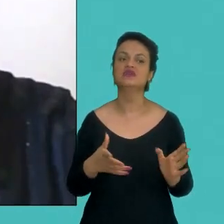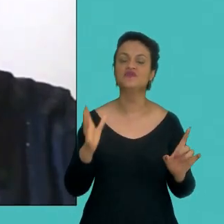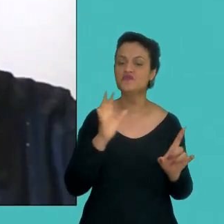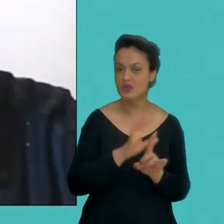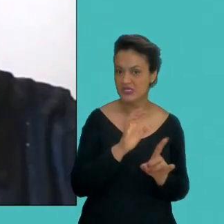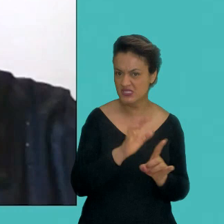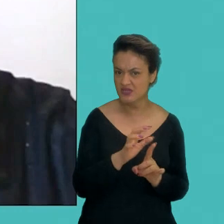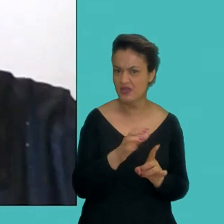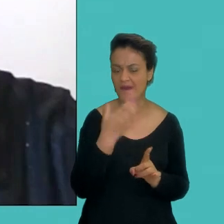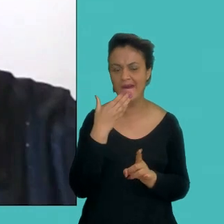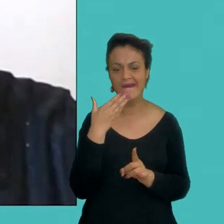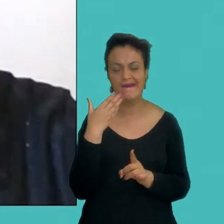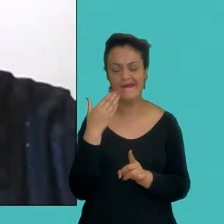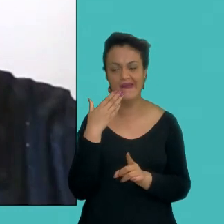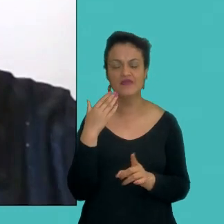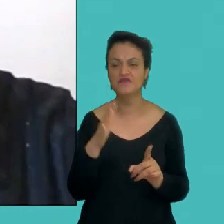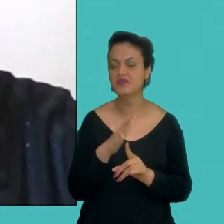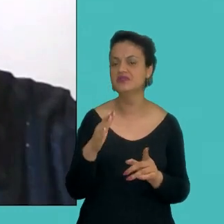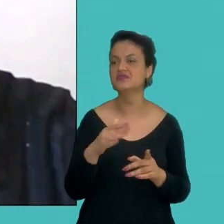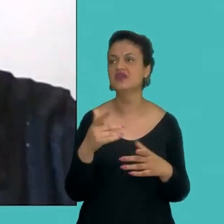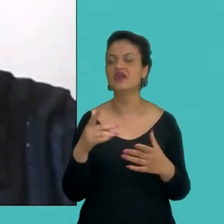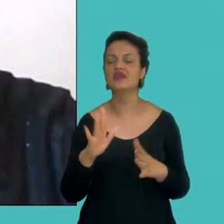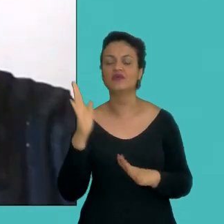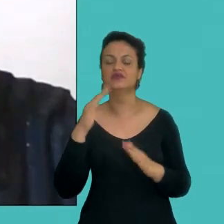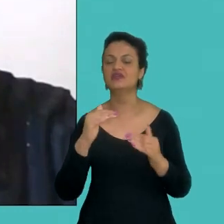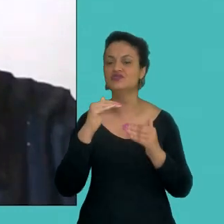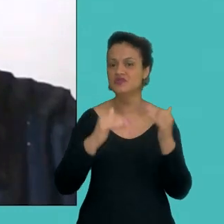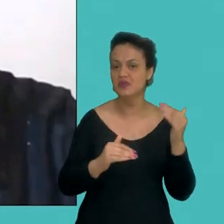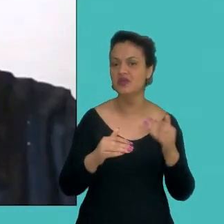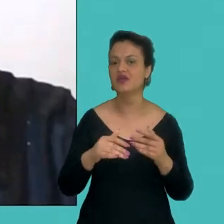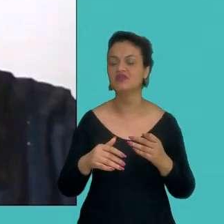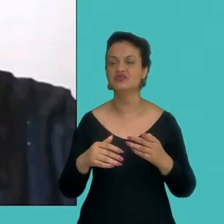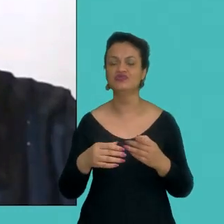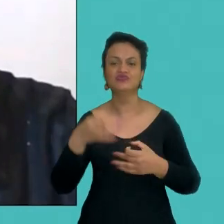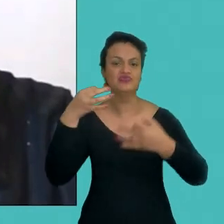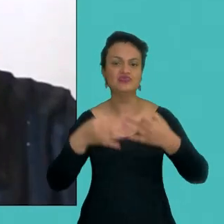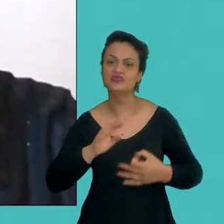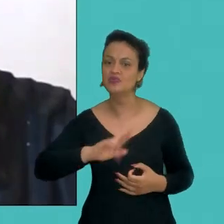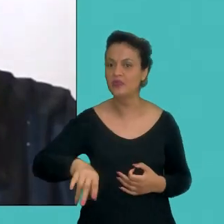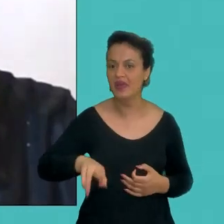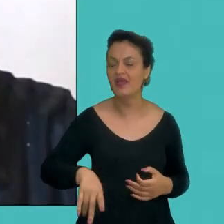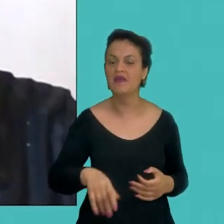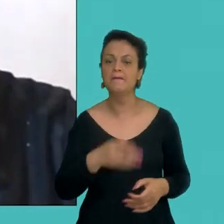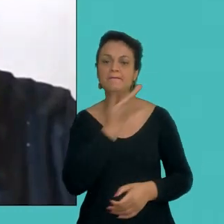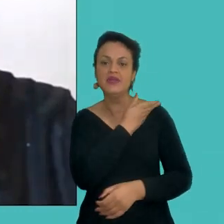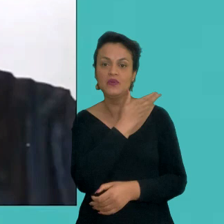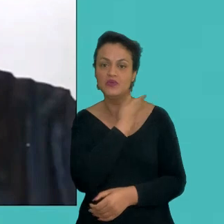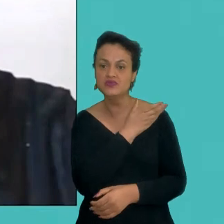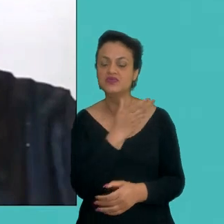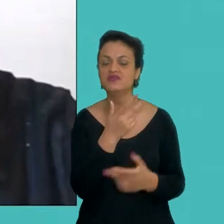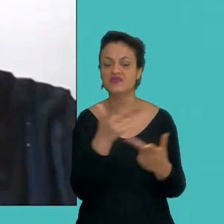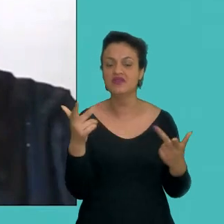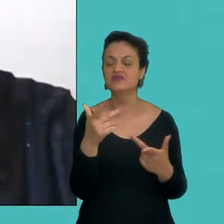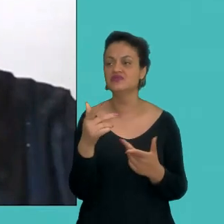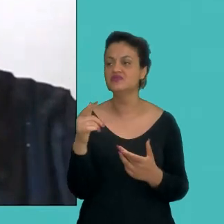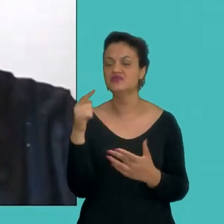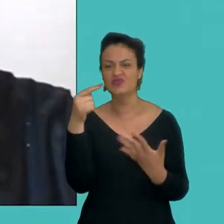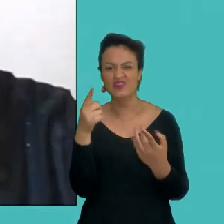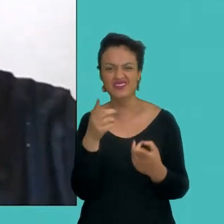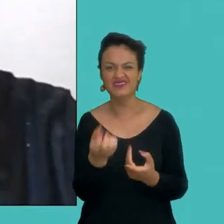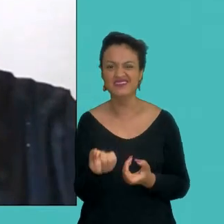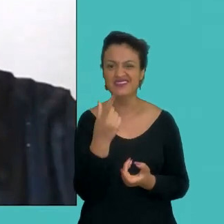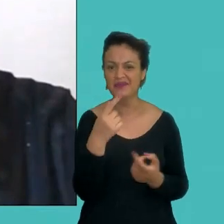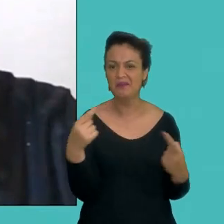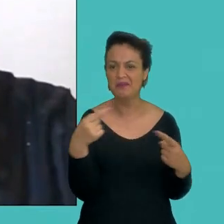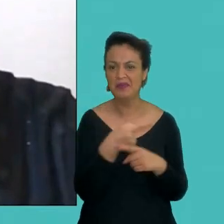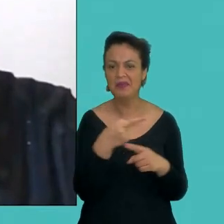mais comprometida com as questões de desigualdade, de injustiça racial, de discriminação e de racismo,